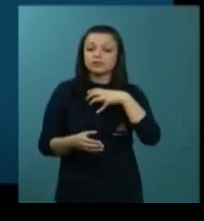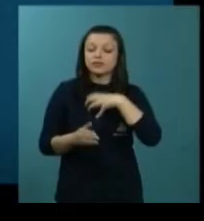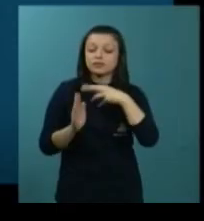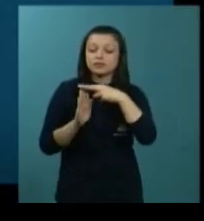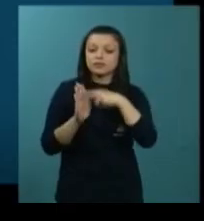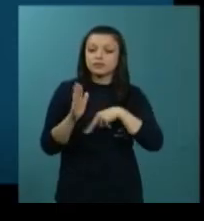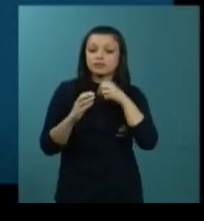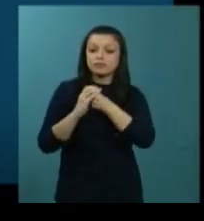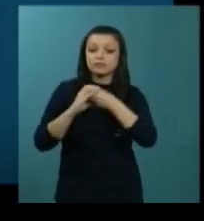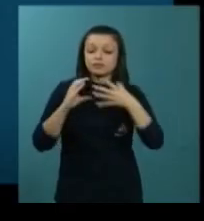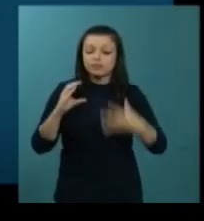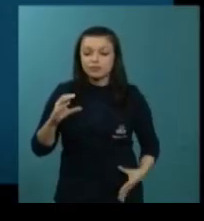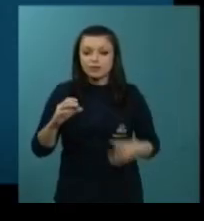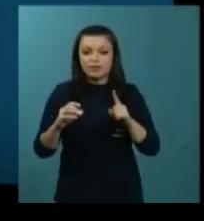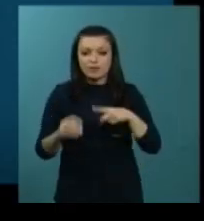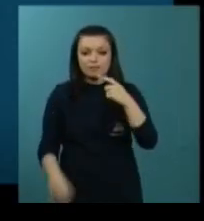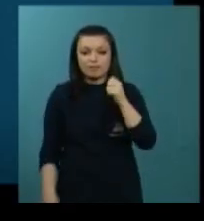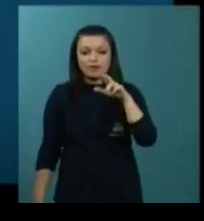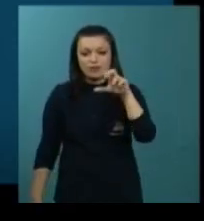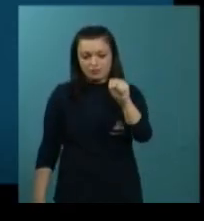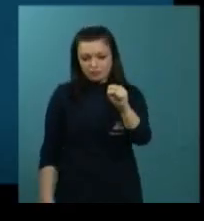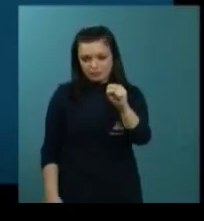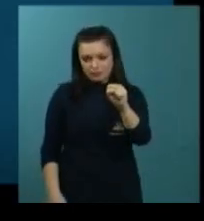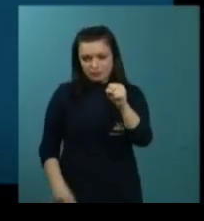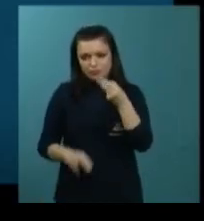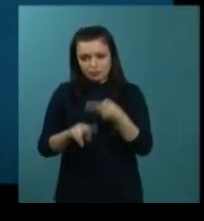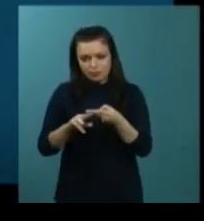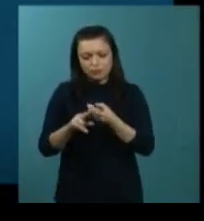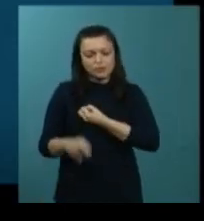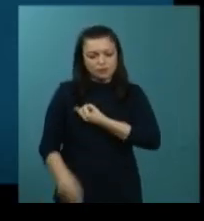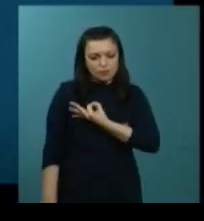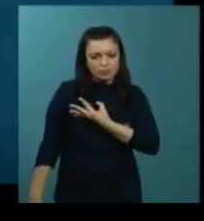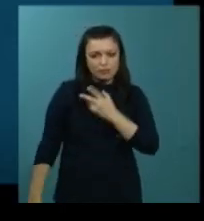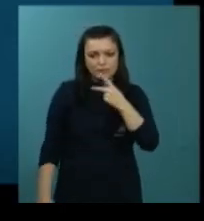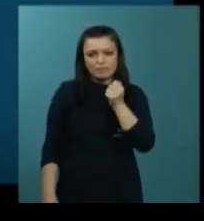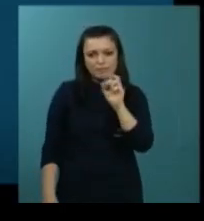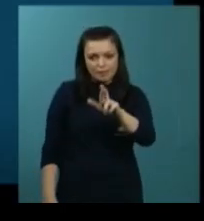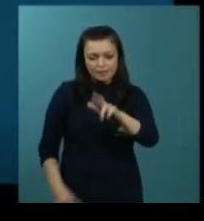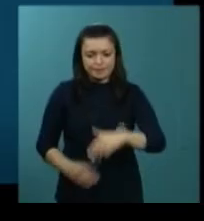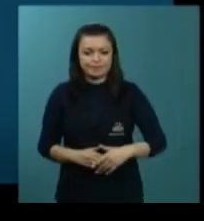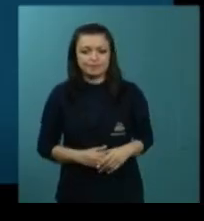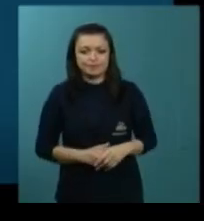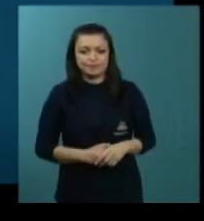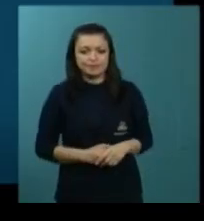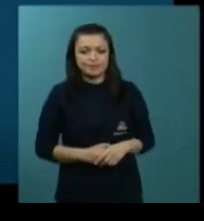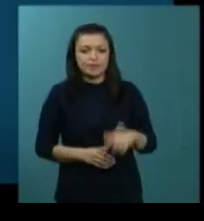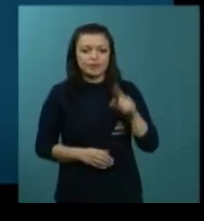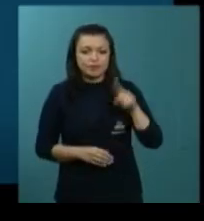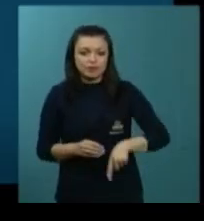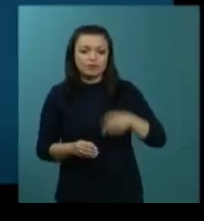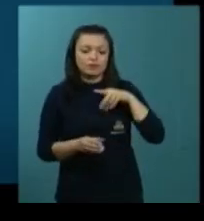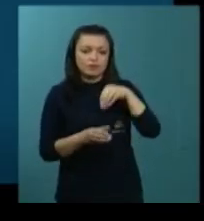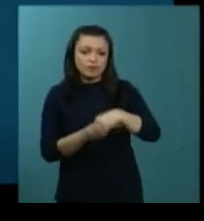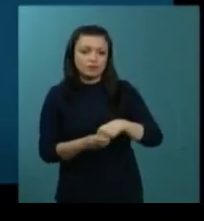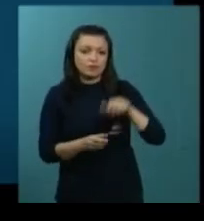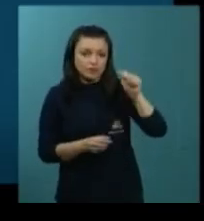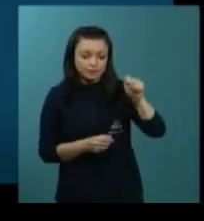Os elementos do B são os algarismos pares que estão lá no conjunto